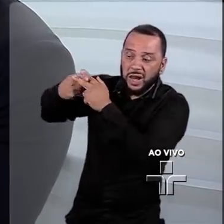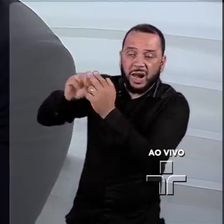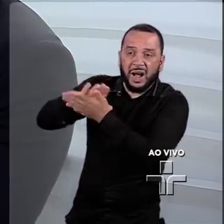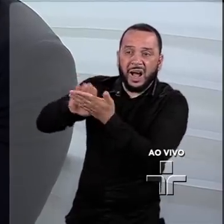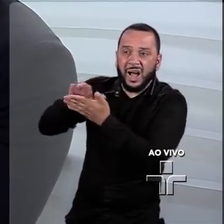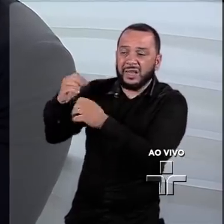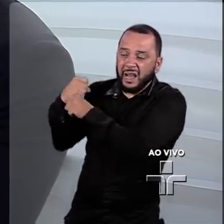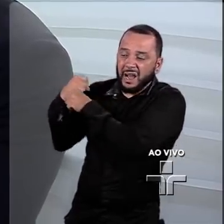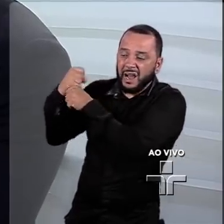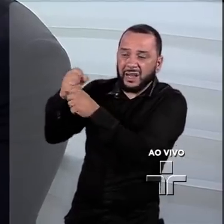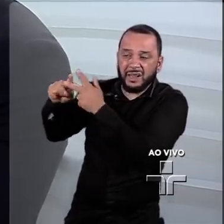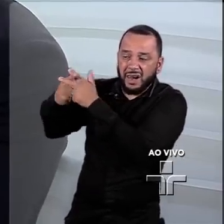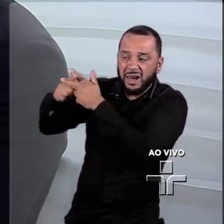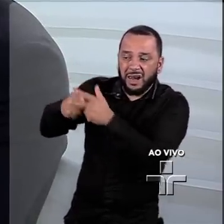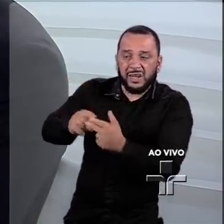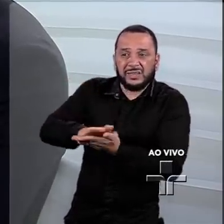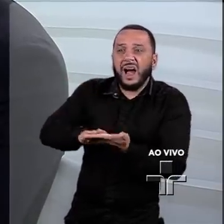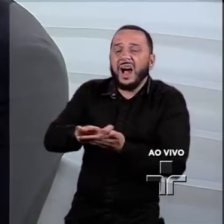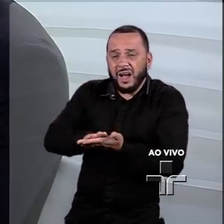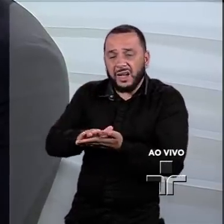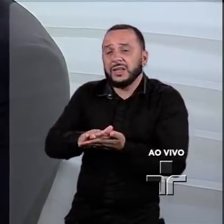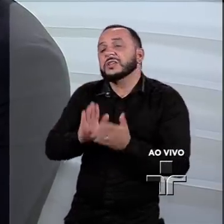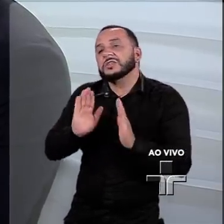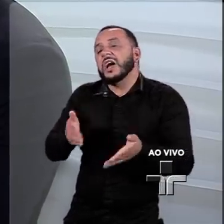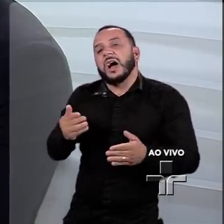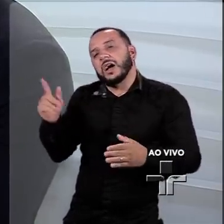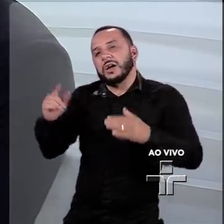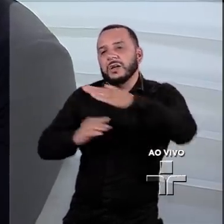anos. O viaduto da Marginal Pinheiros é de